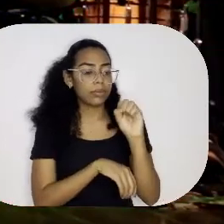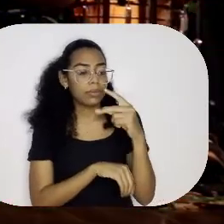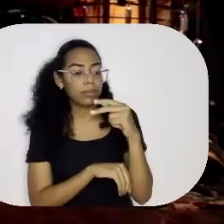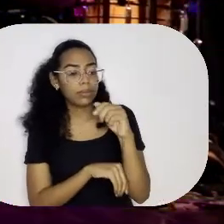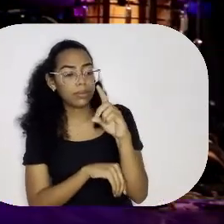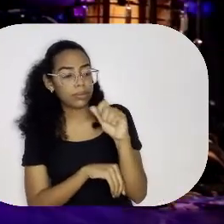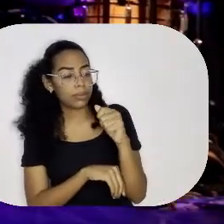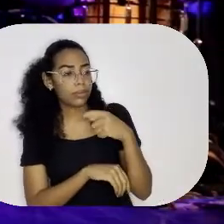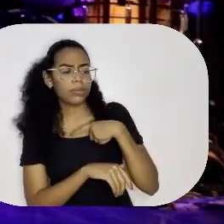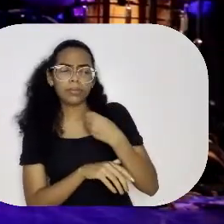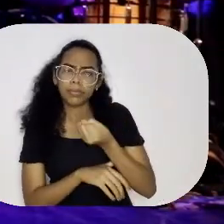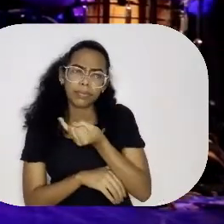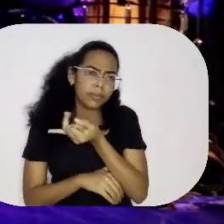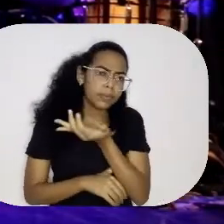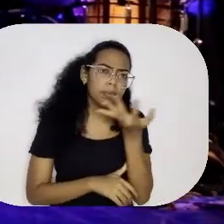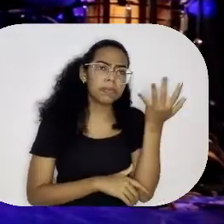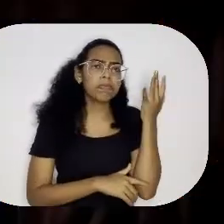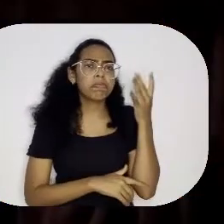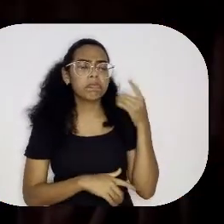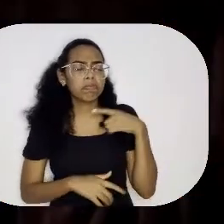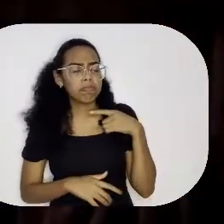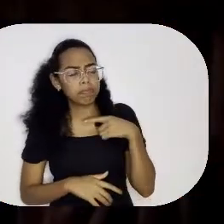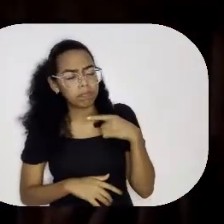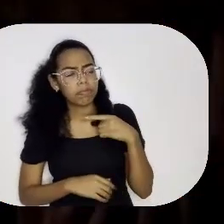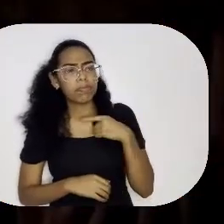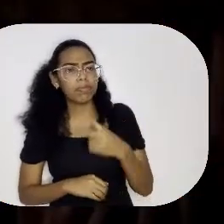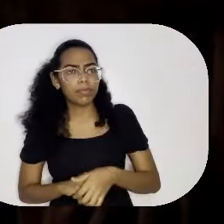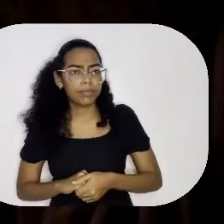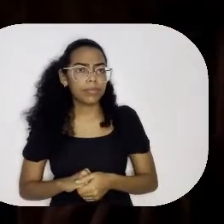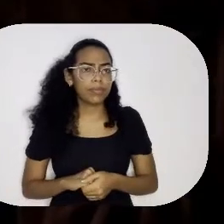Itamaracá, manguita, tem coité.